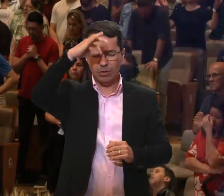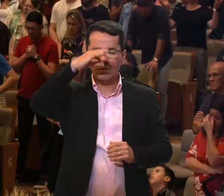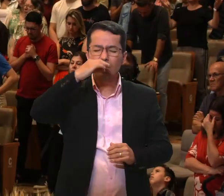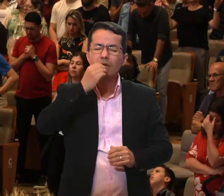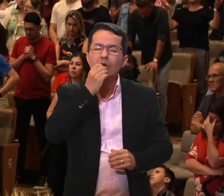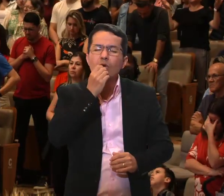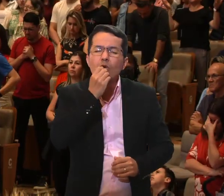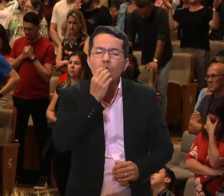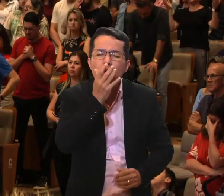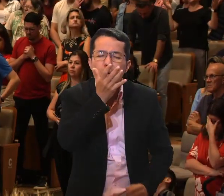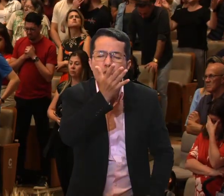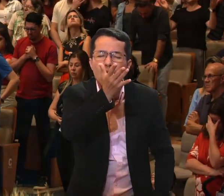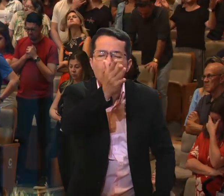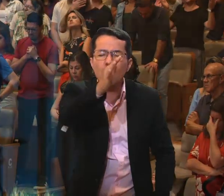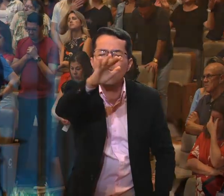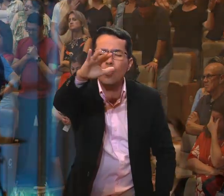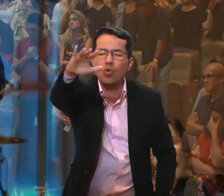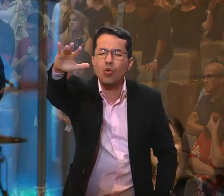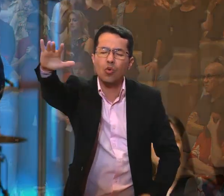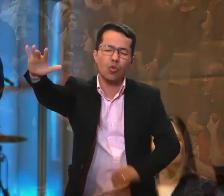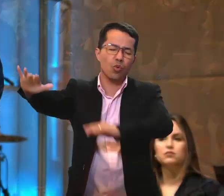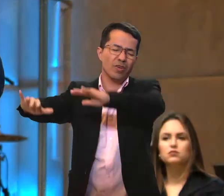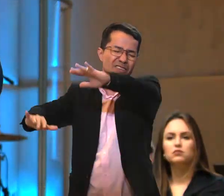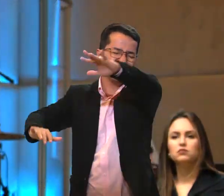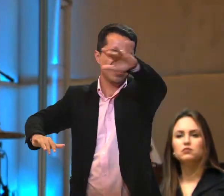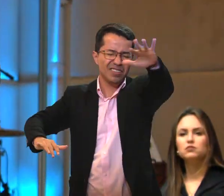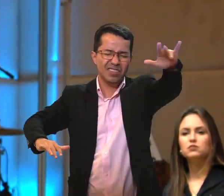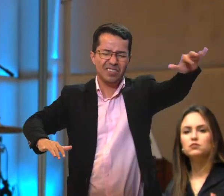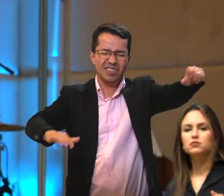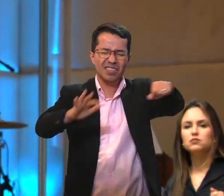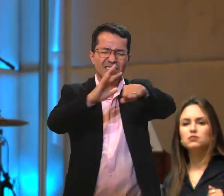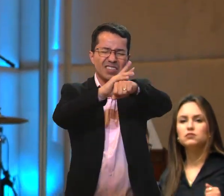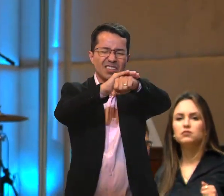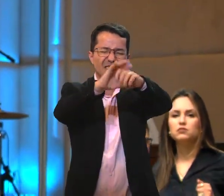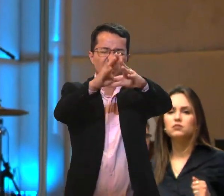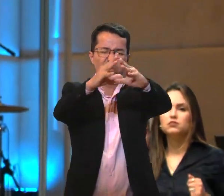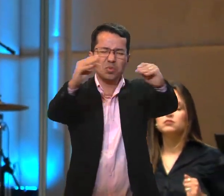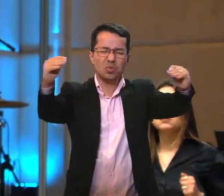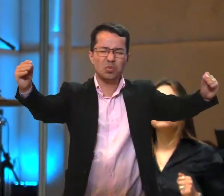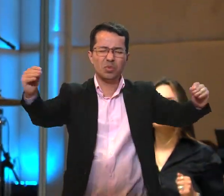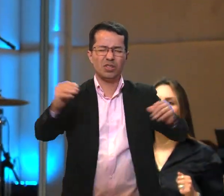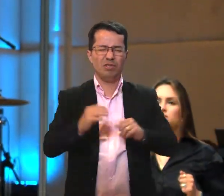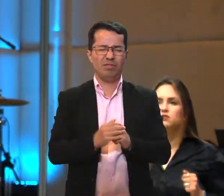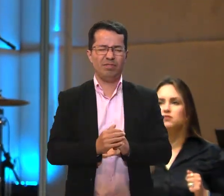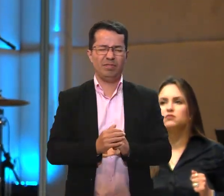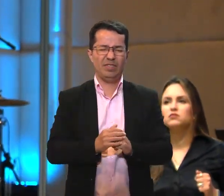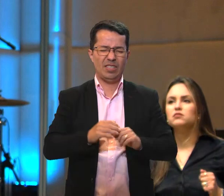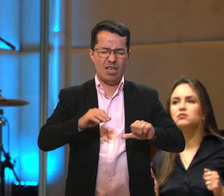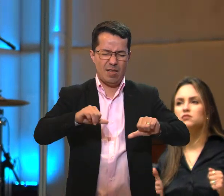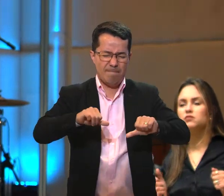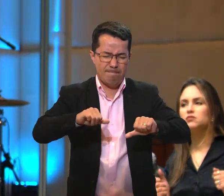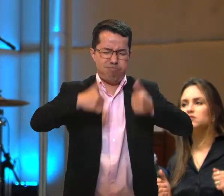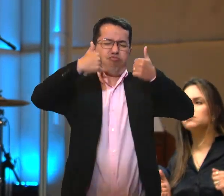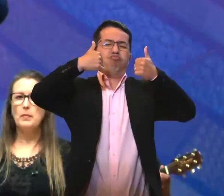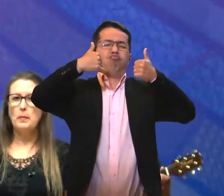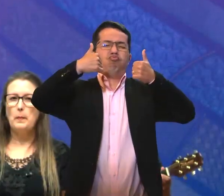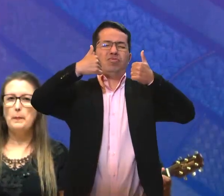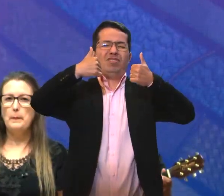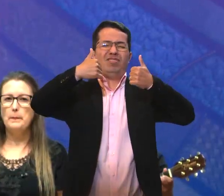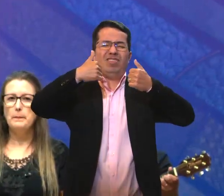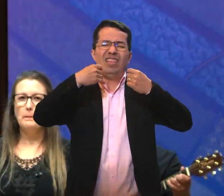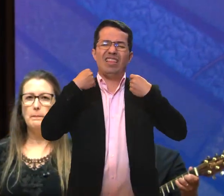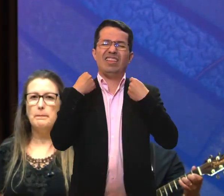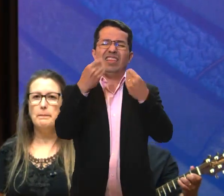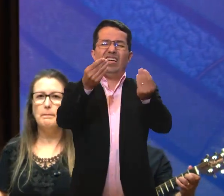e cura, restaura, transforma vidas. Que o poder que há no sangue de Jesus